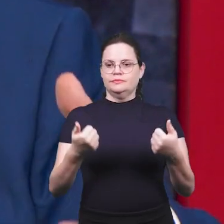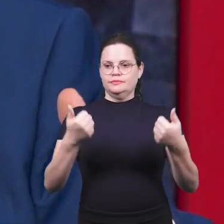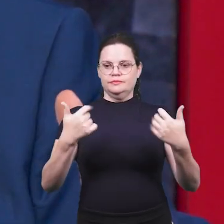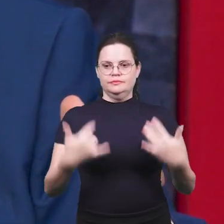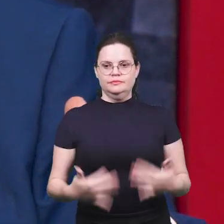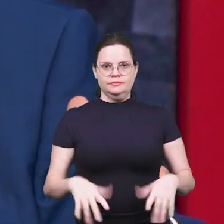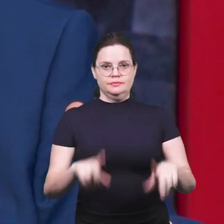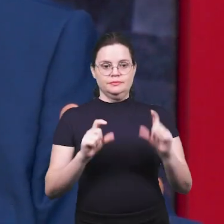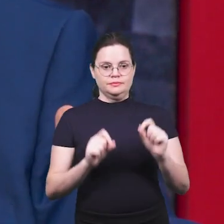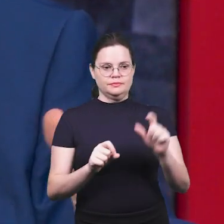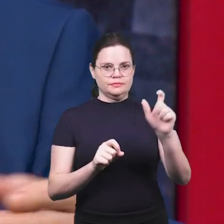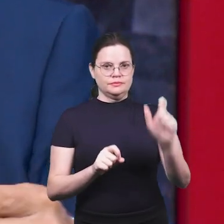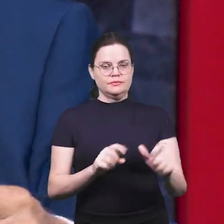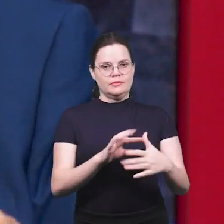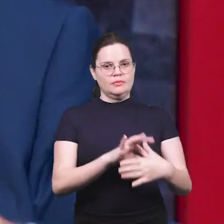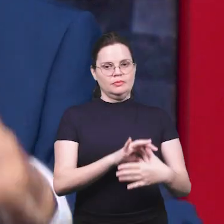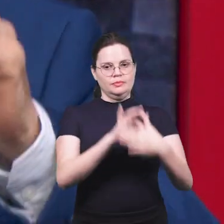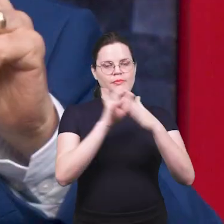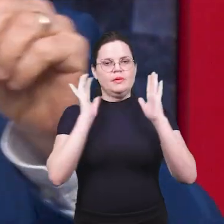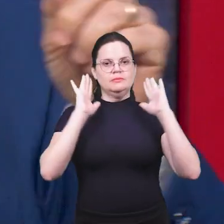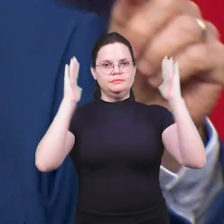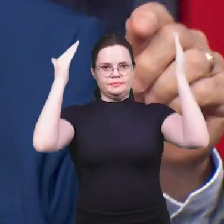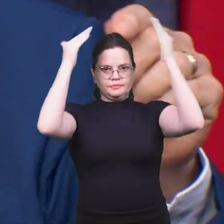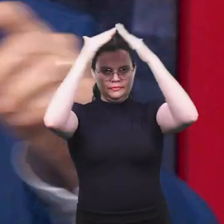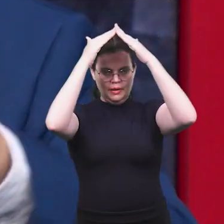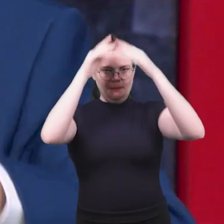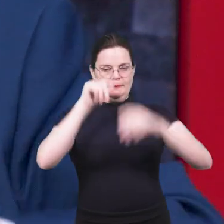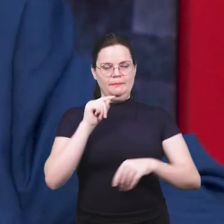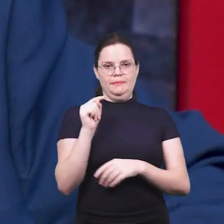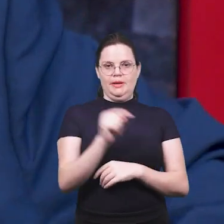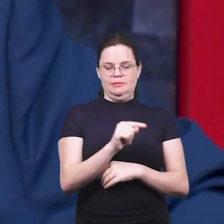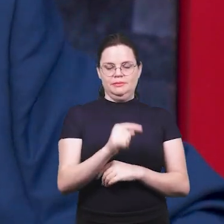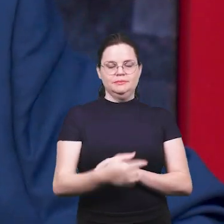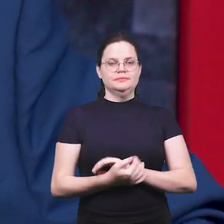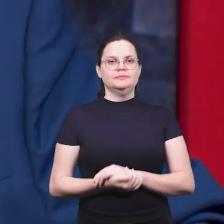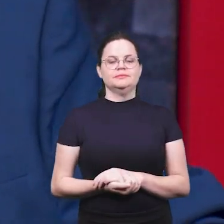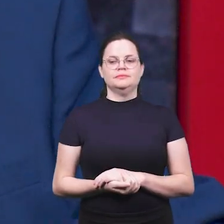através do seu representante, o Papa, que veio da palavra Pai,